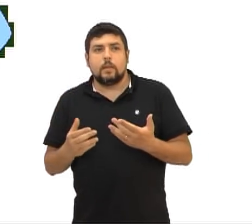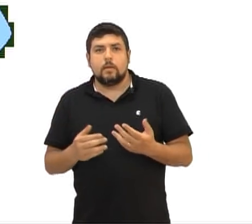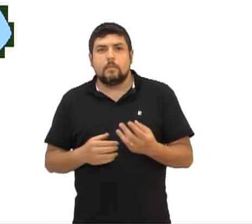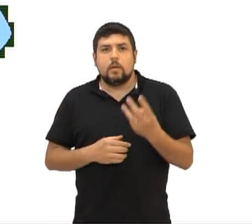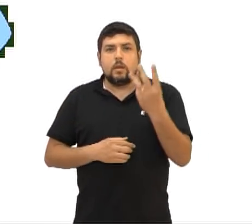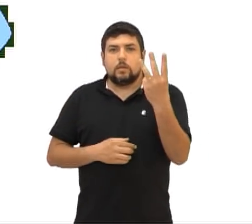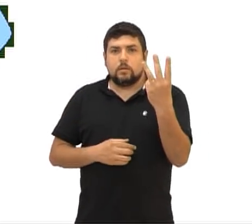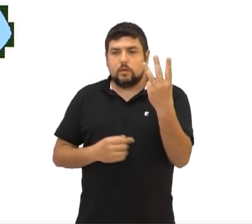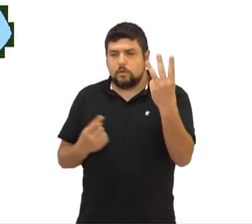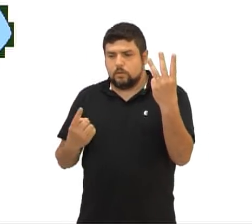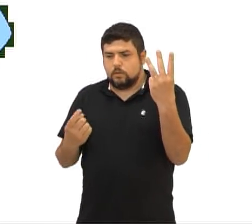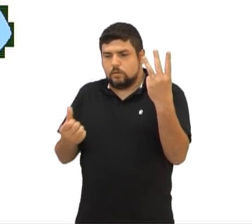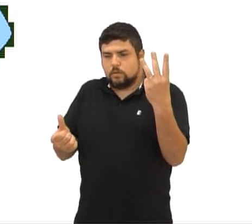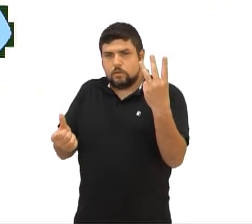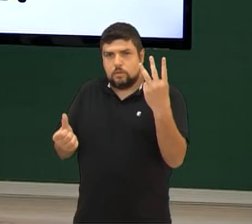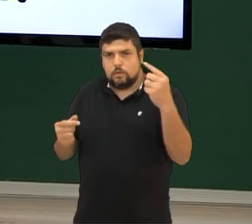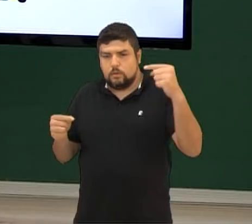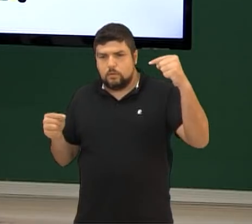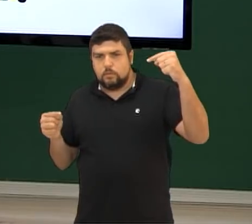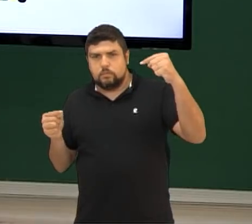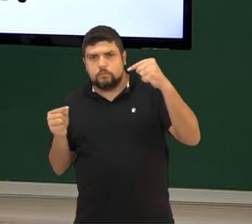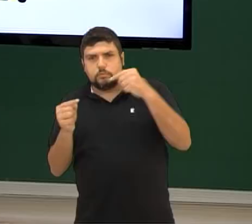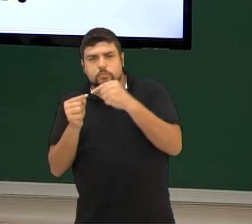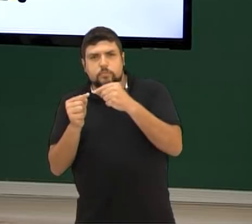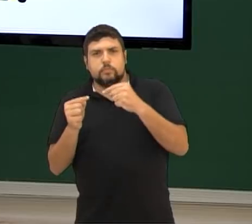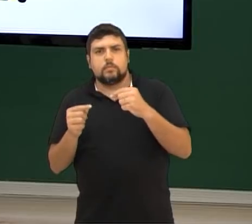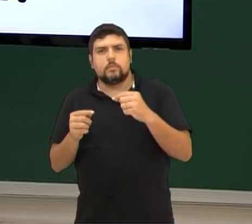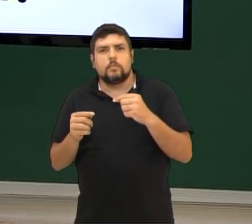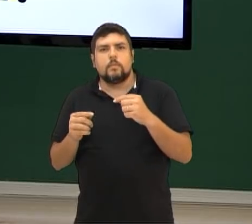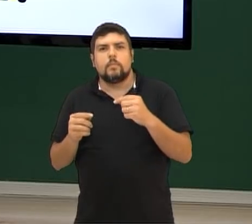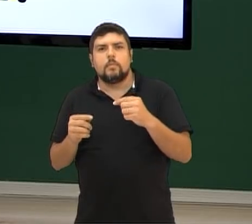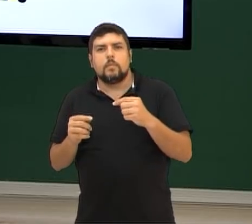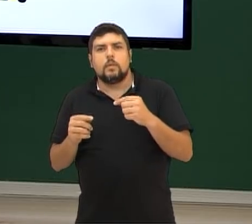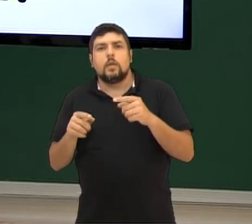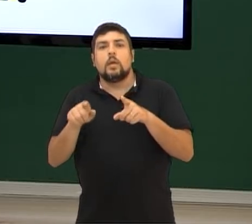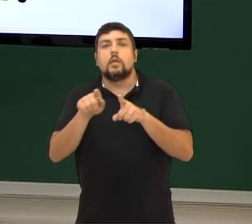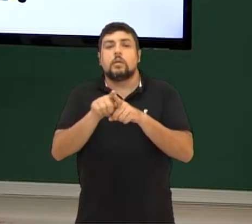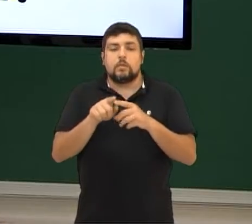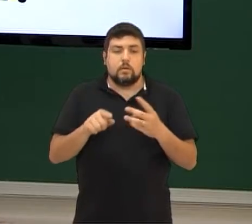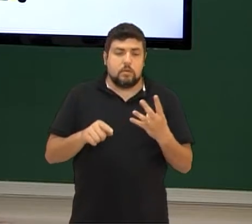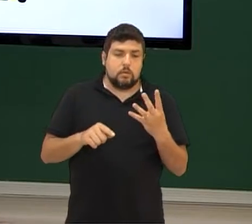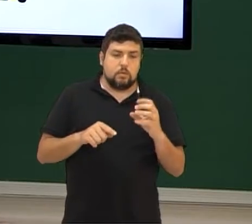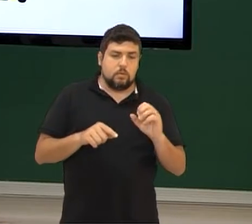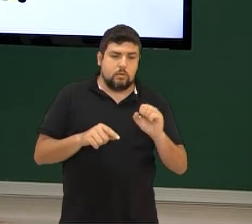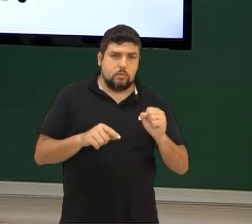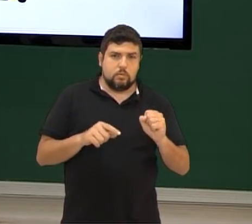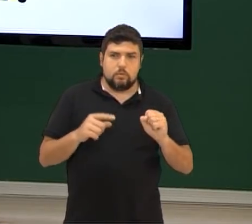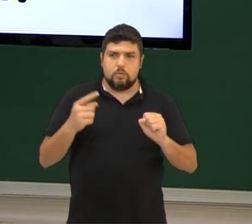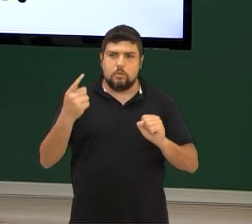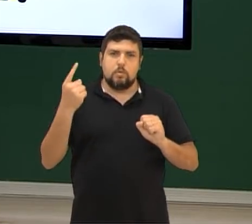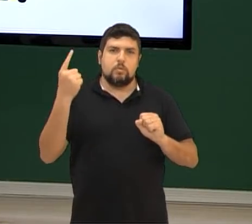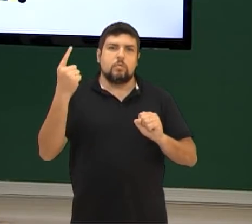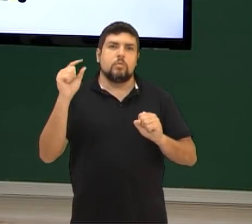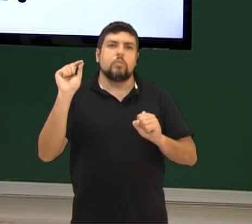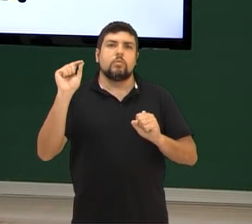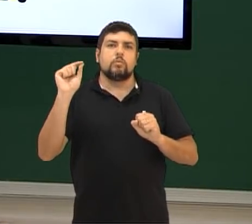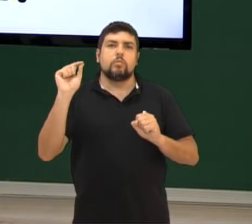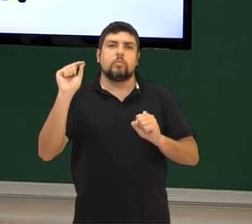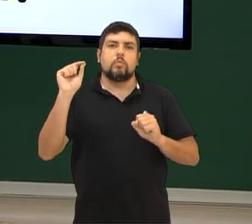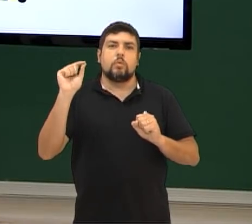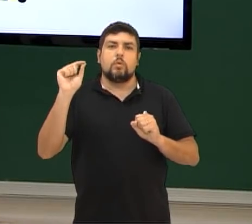os extremos, essa diagonal aqui são os extremos, e 48 e 1 são os